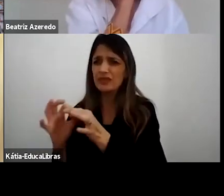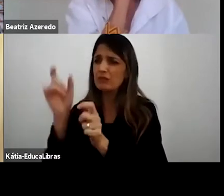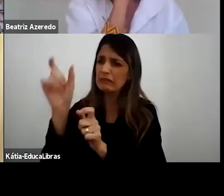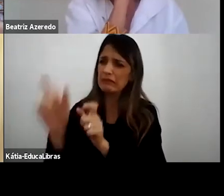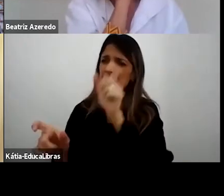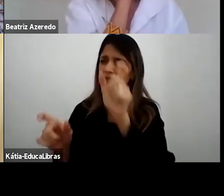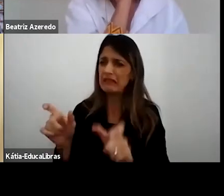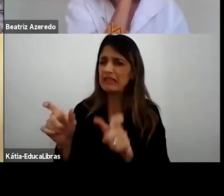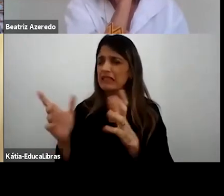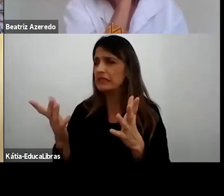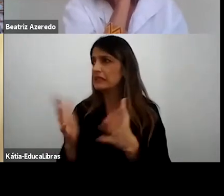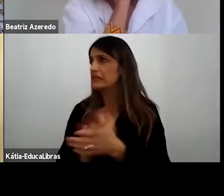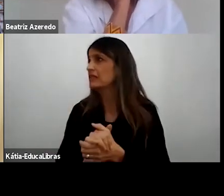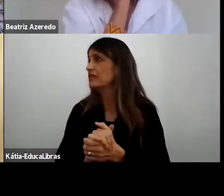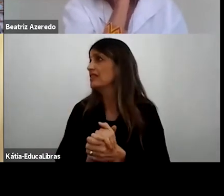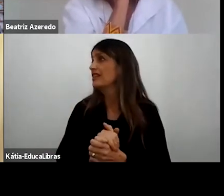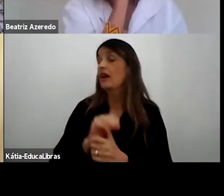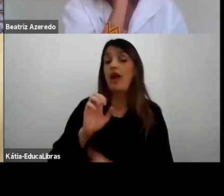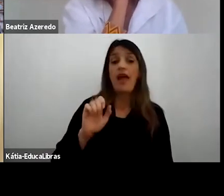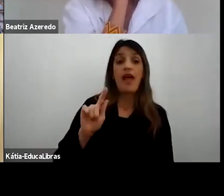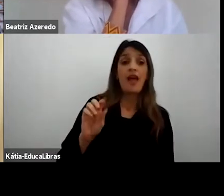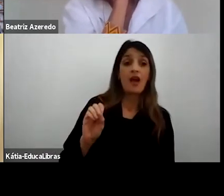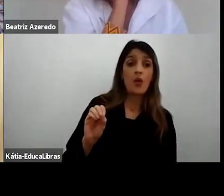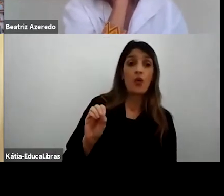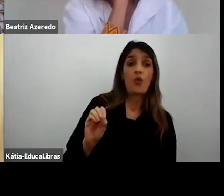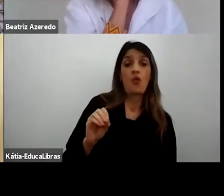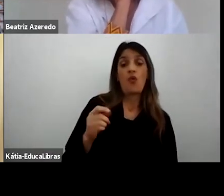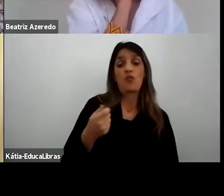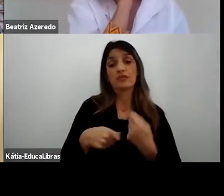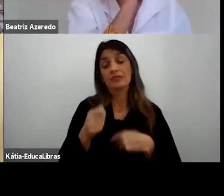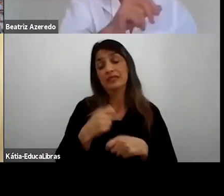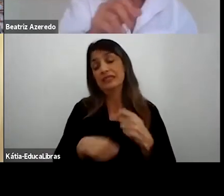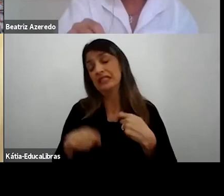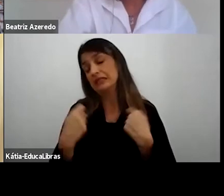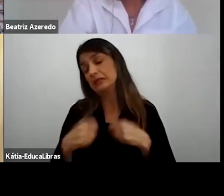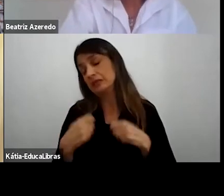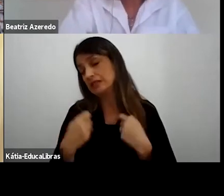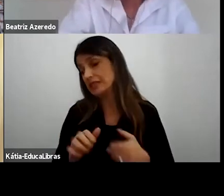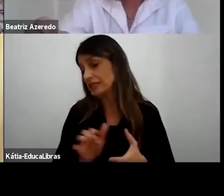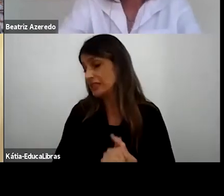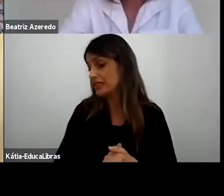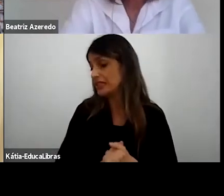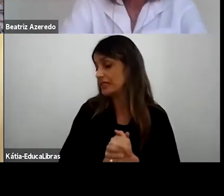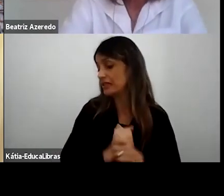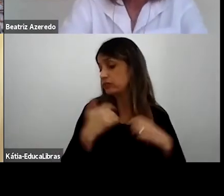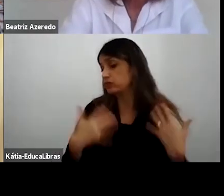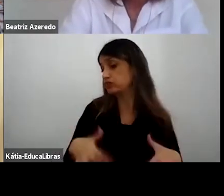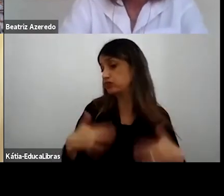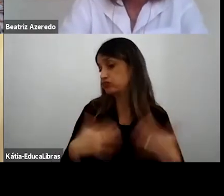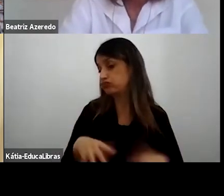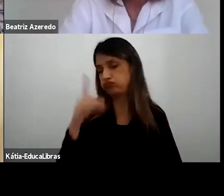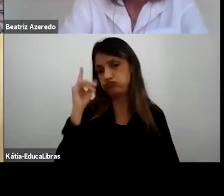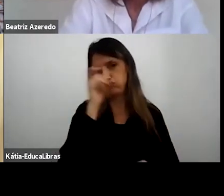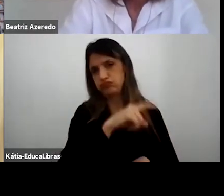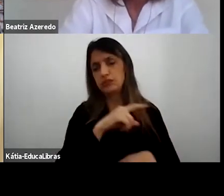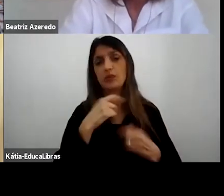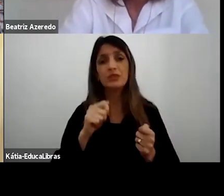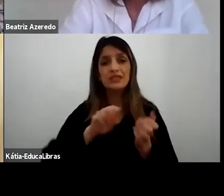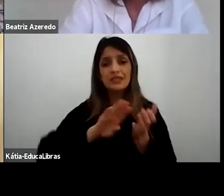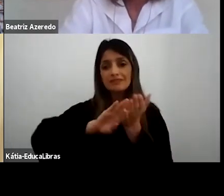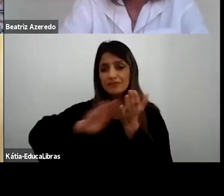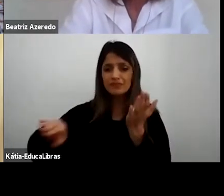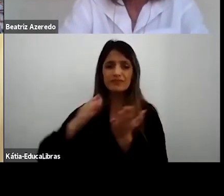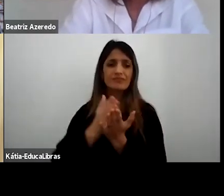vaidades também, tantos egos que a gente tem que administrar. Então, eu acho que é tirar um pouco disso e se unir